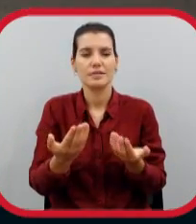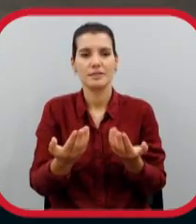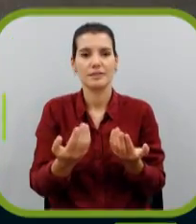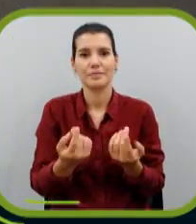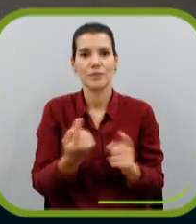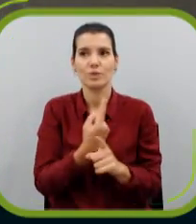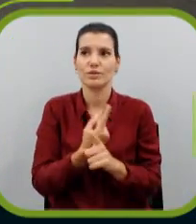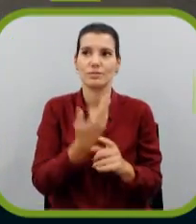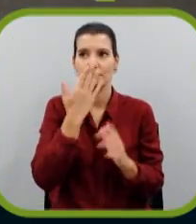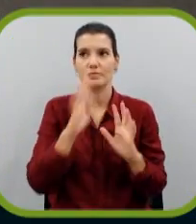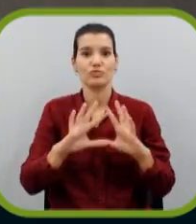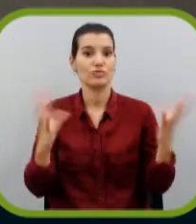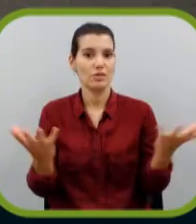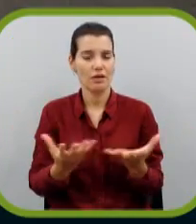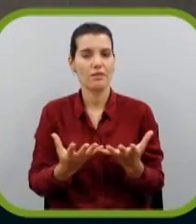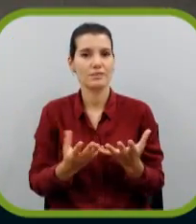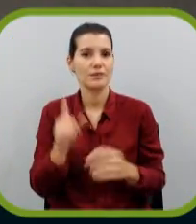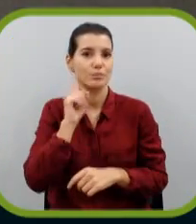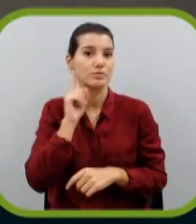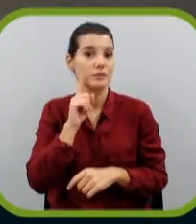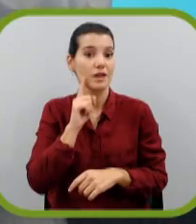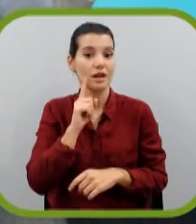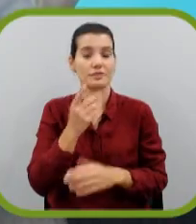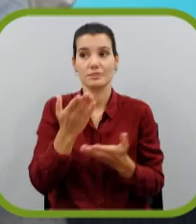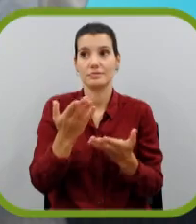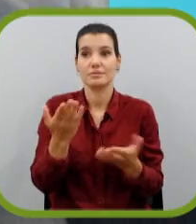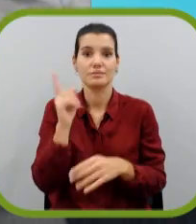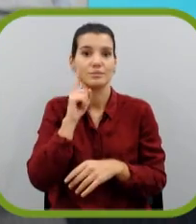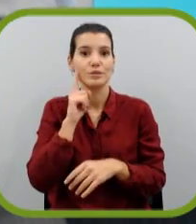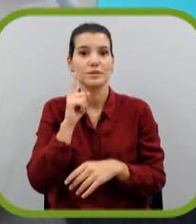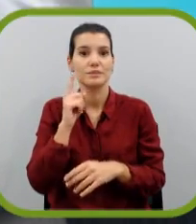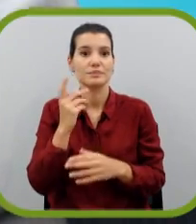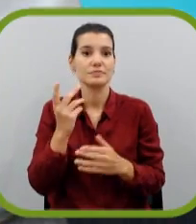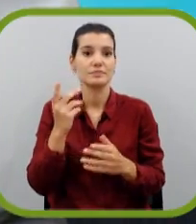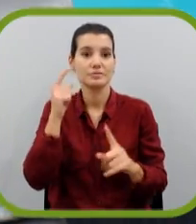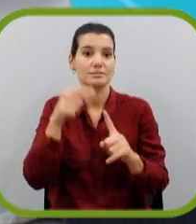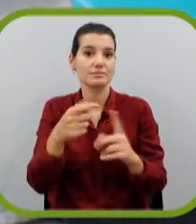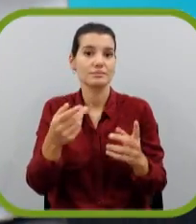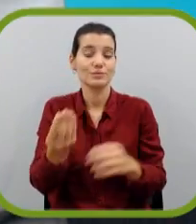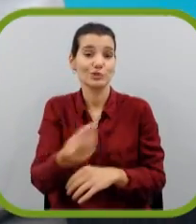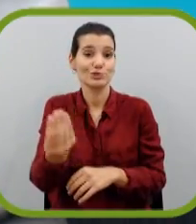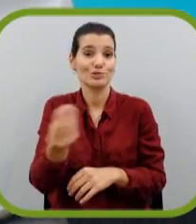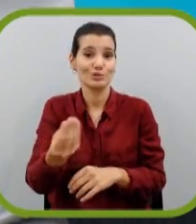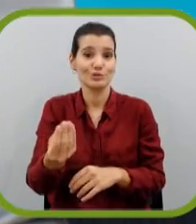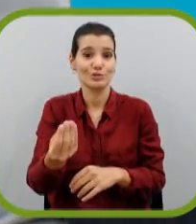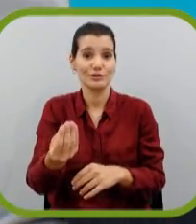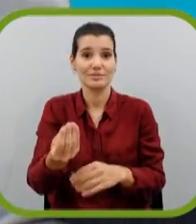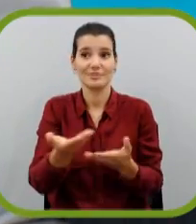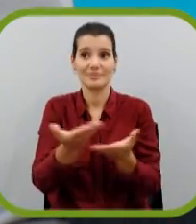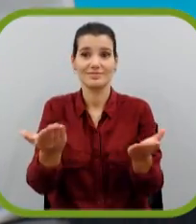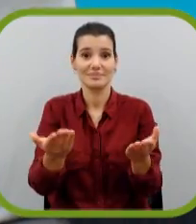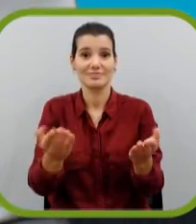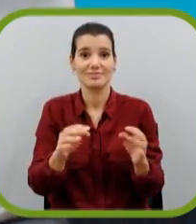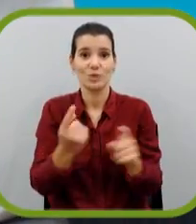Há algo que, de um modo geral, é importante, isso é importante para, digamos, para a juventude estar no